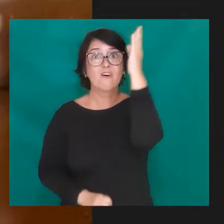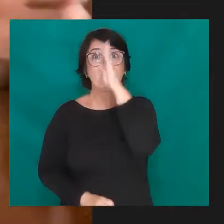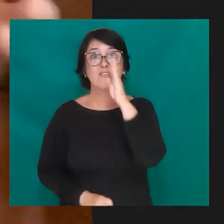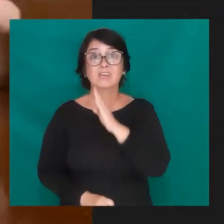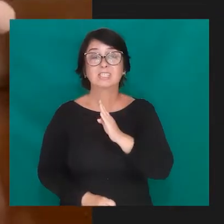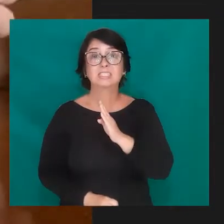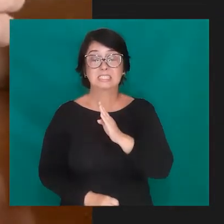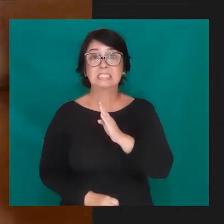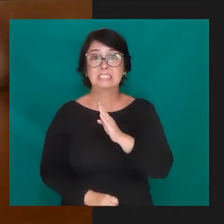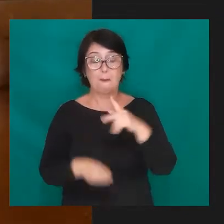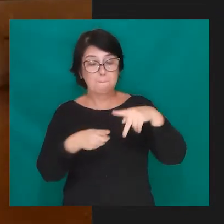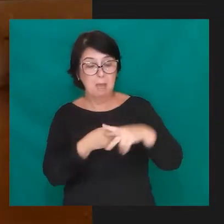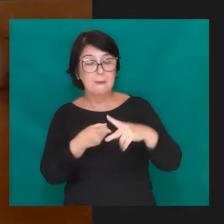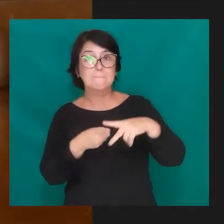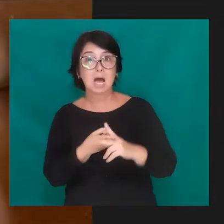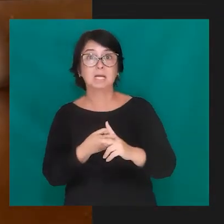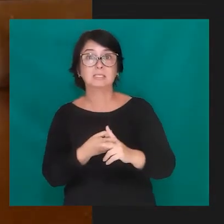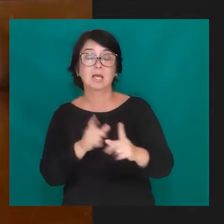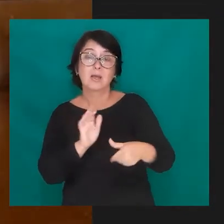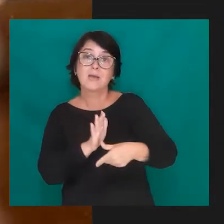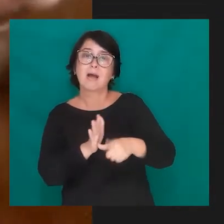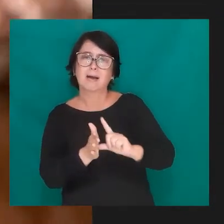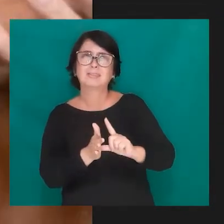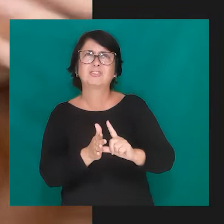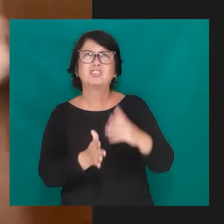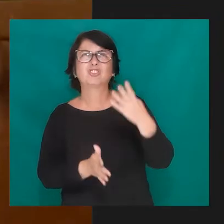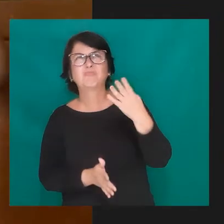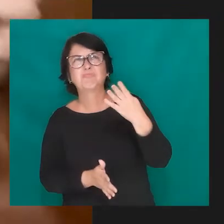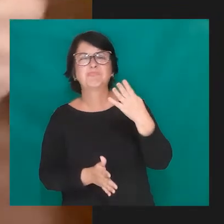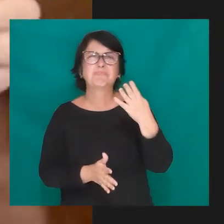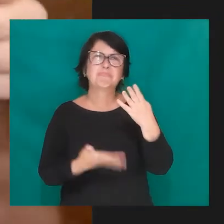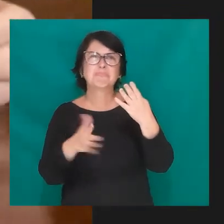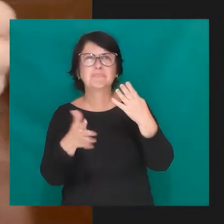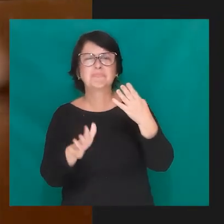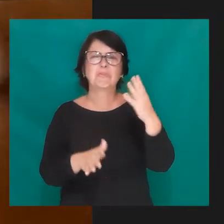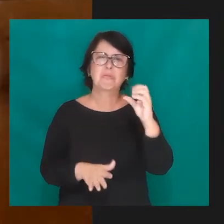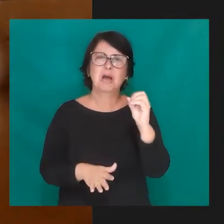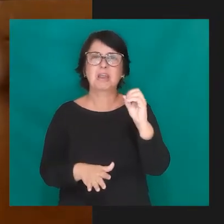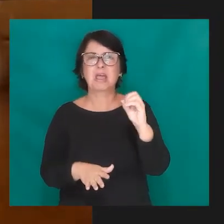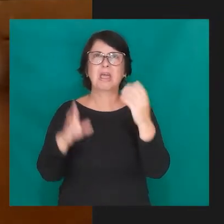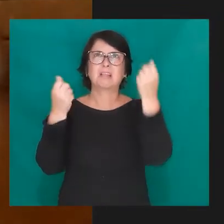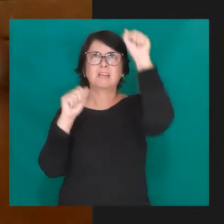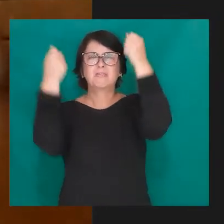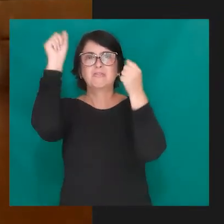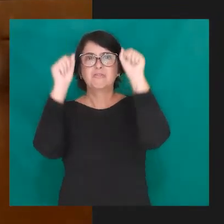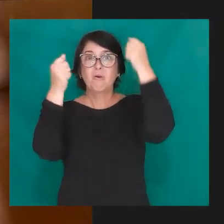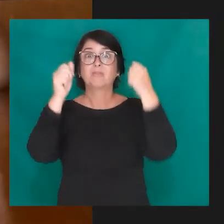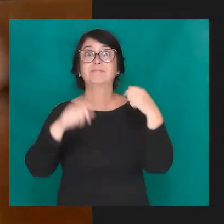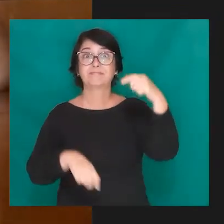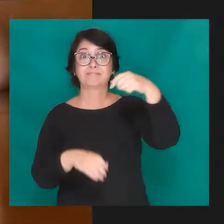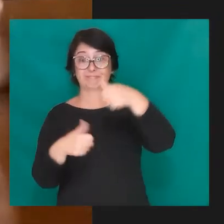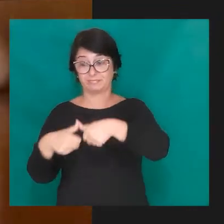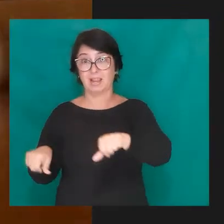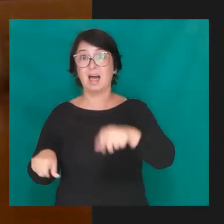mas um pouquinho antes eles chegaram a ter quase 40 e tantas fábricas, muitas no sul, mas